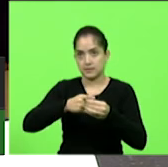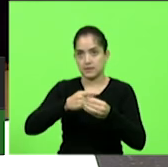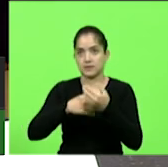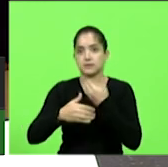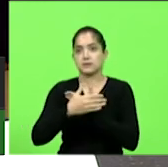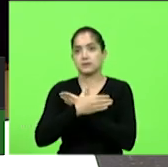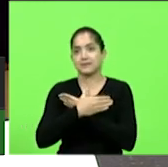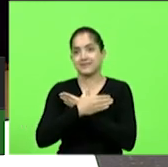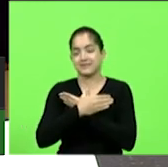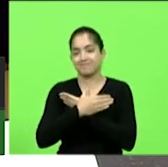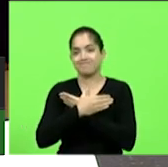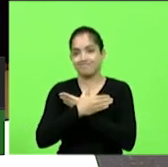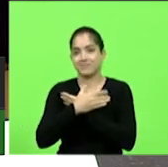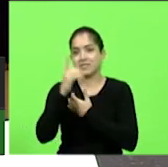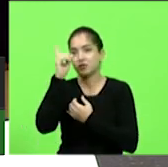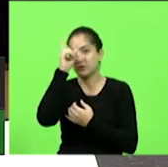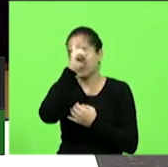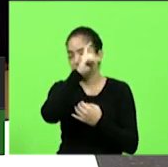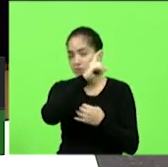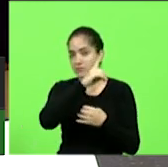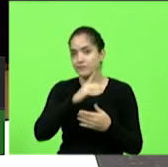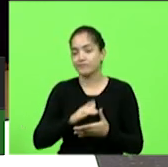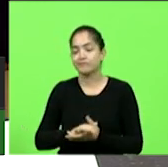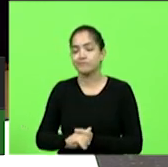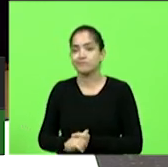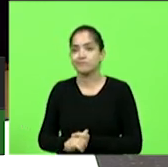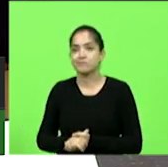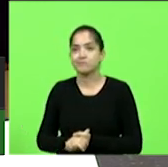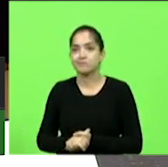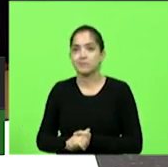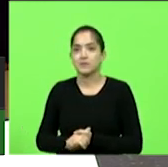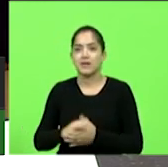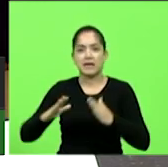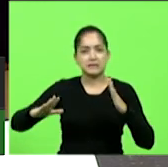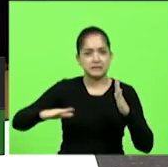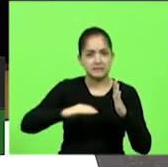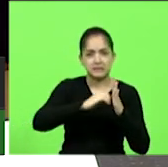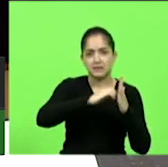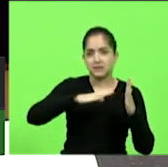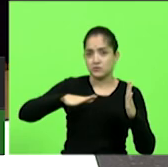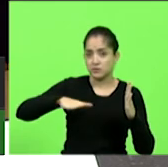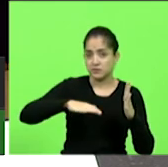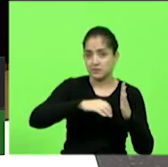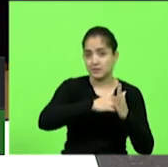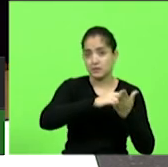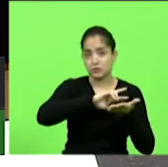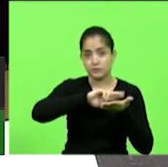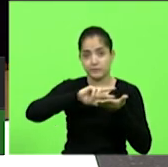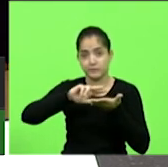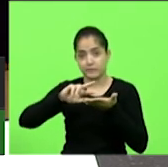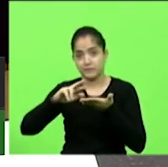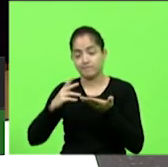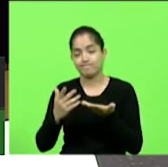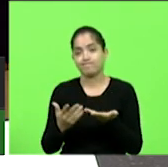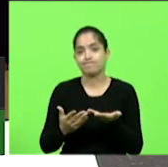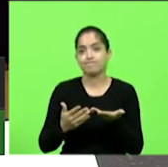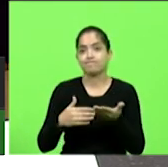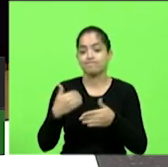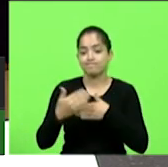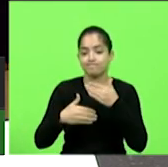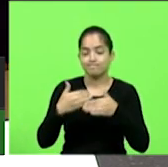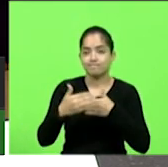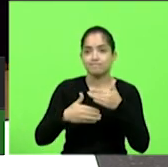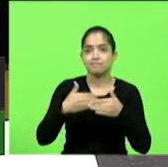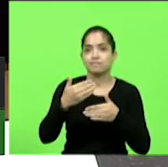muito complicada. Né? E muitos acidentes que acumularam mortes. Um